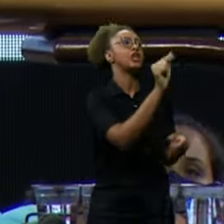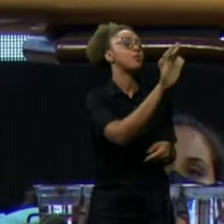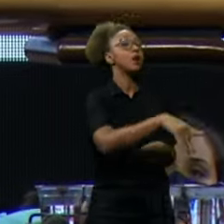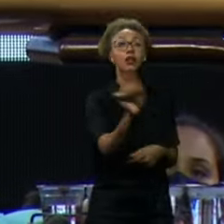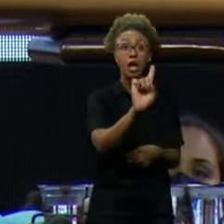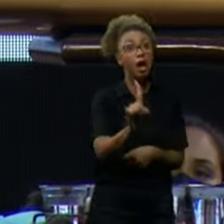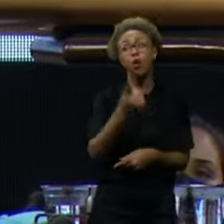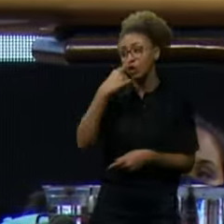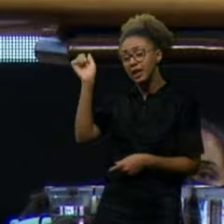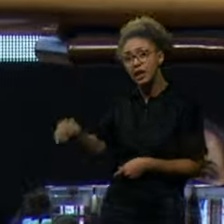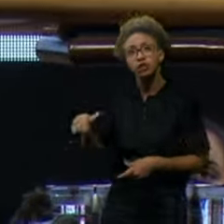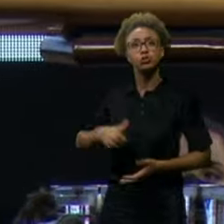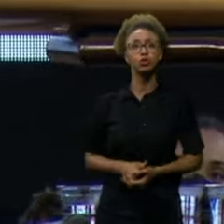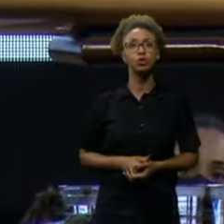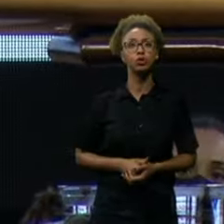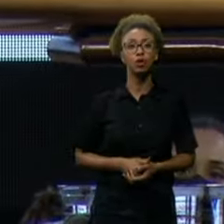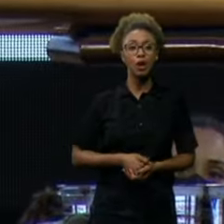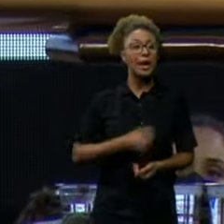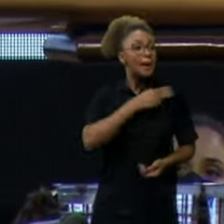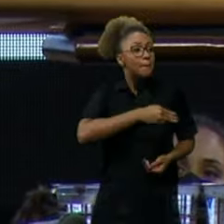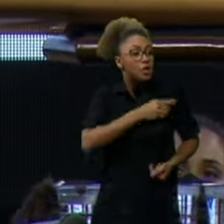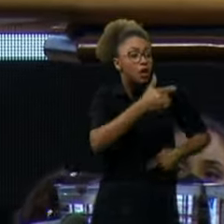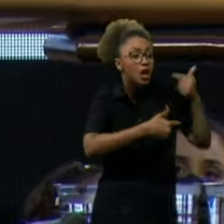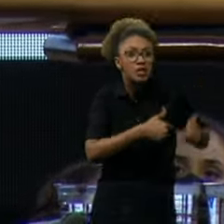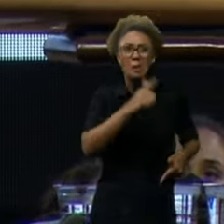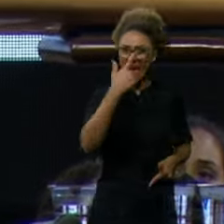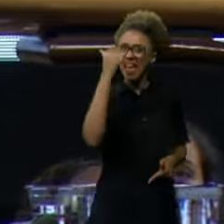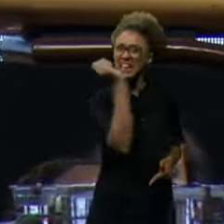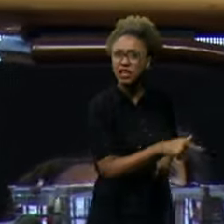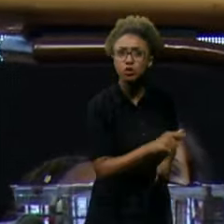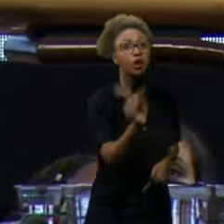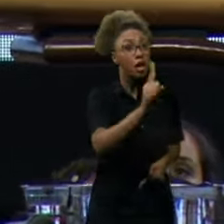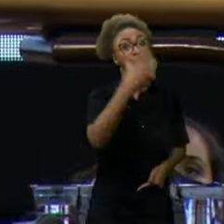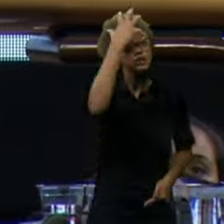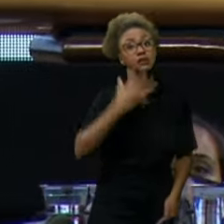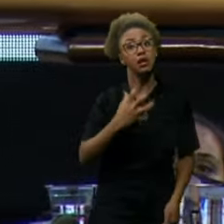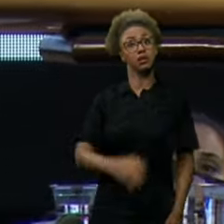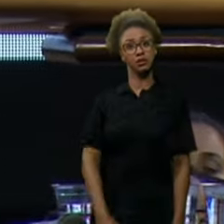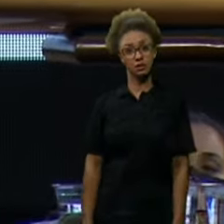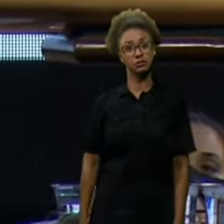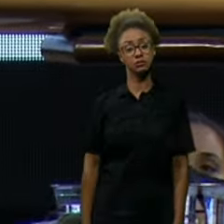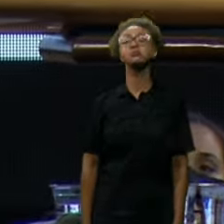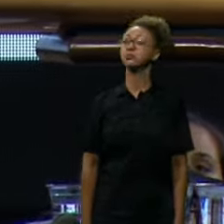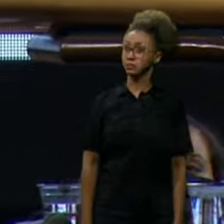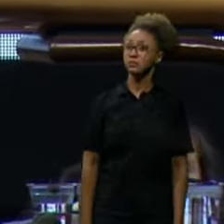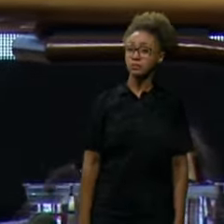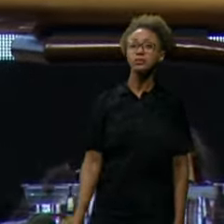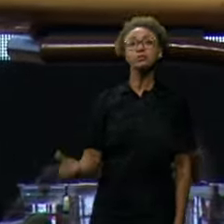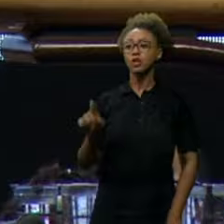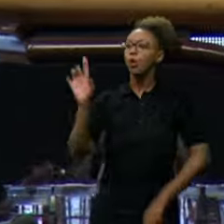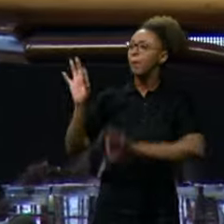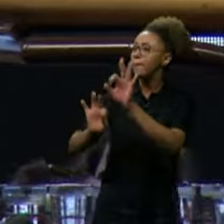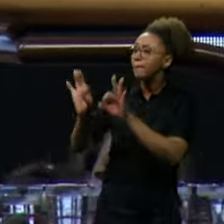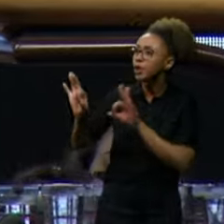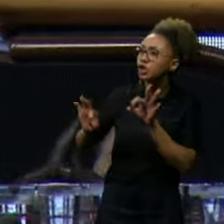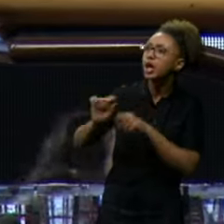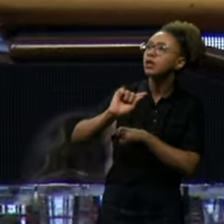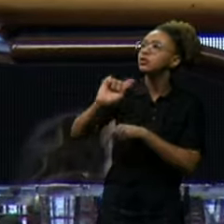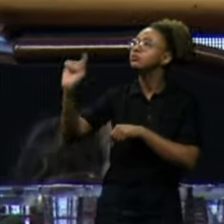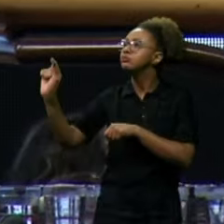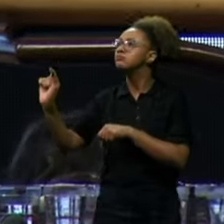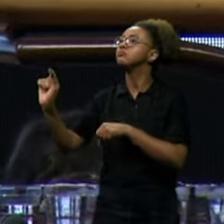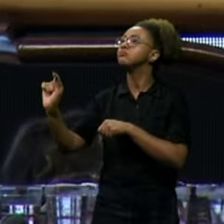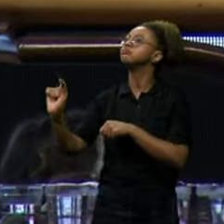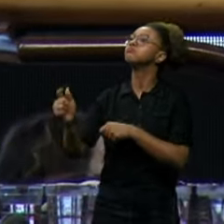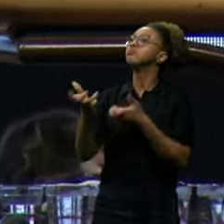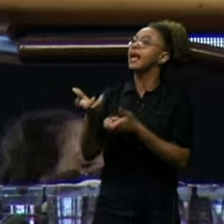no lixo obra missionária não é lixão é coisa séria bom então a gente vê os projetos de base procura